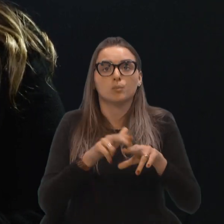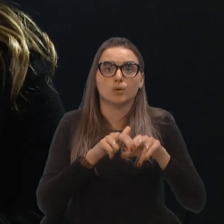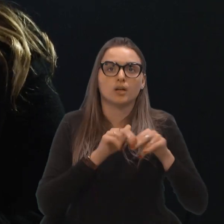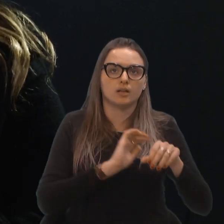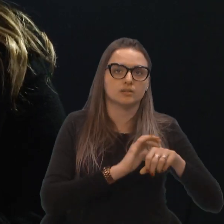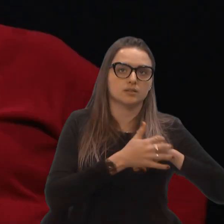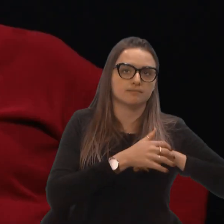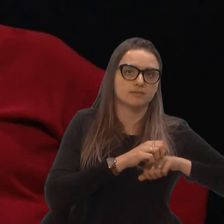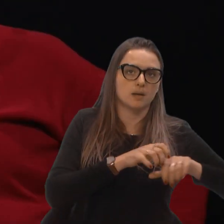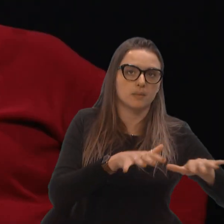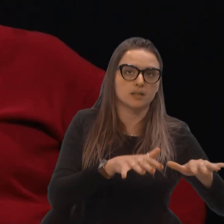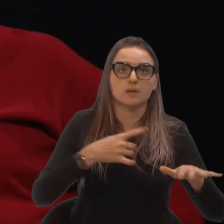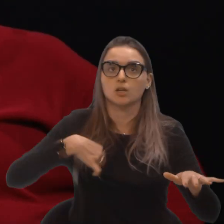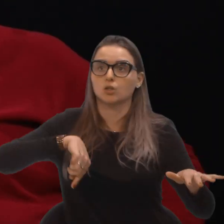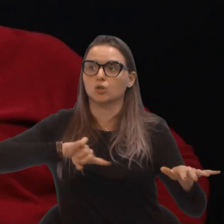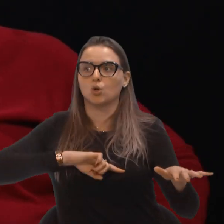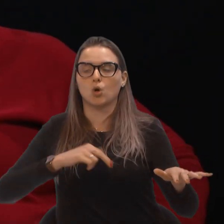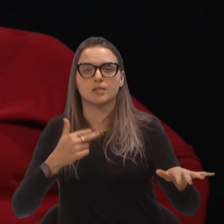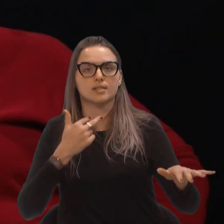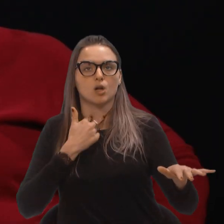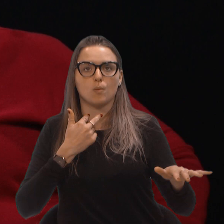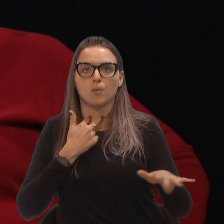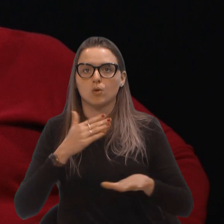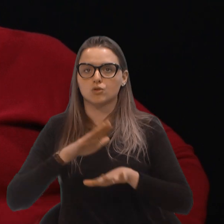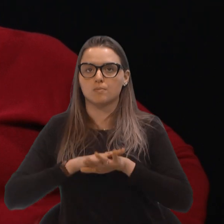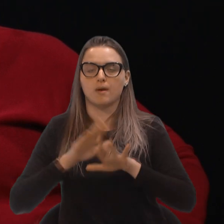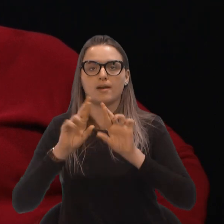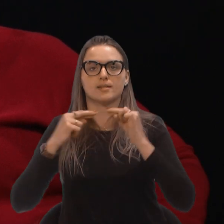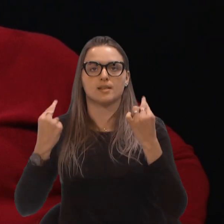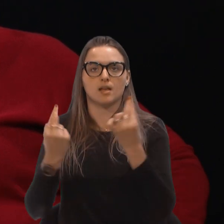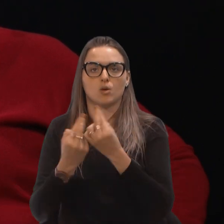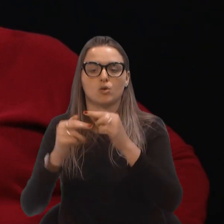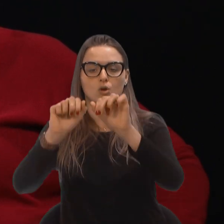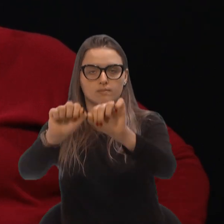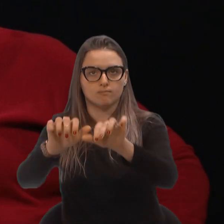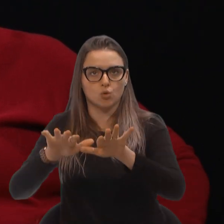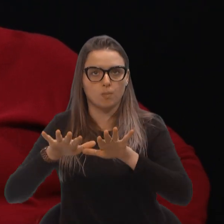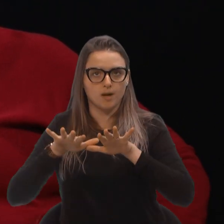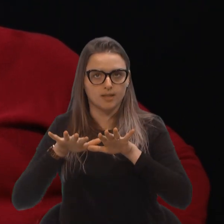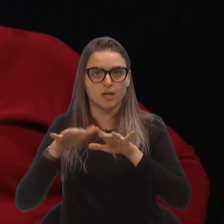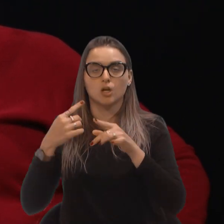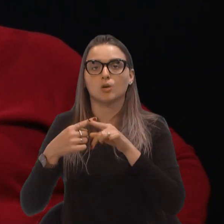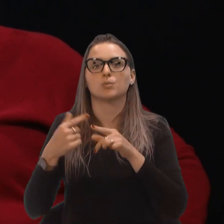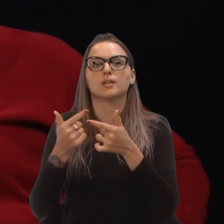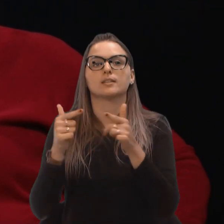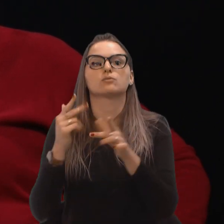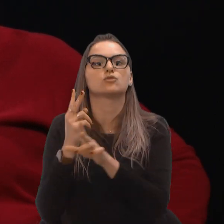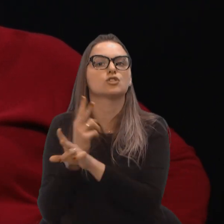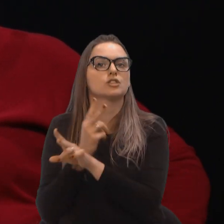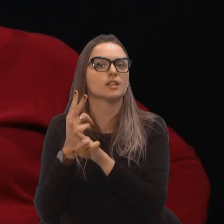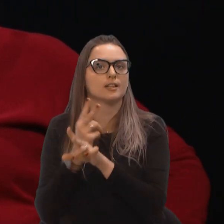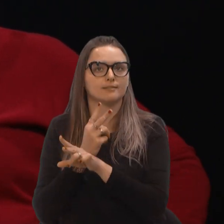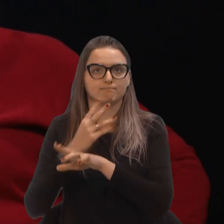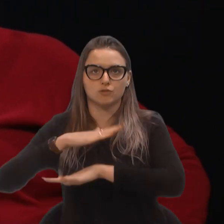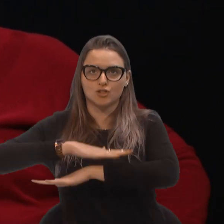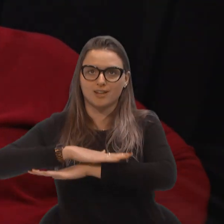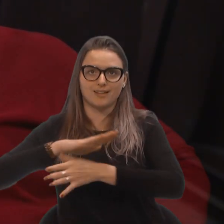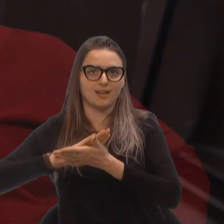à pandemia. A gente não pôde mais realizar as sessões no plenário por não ter